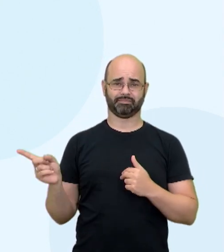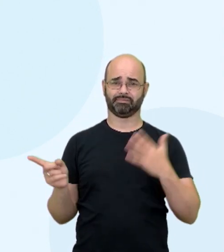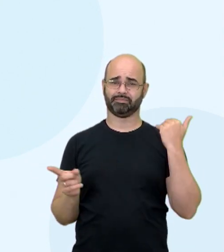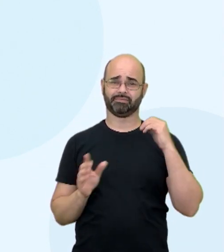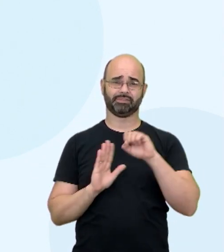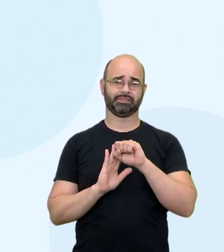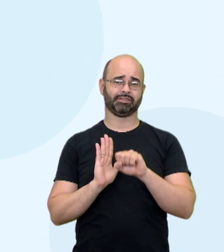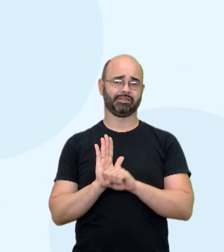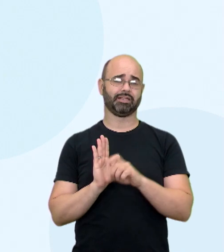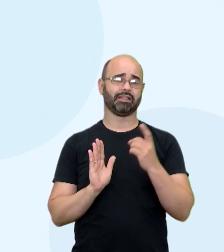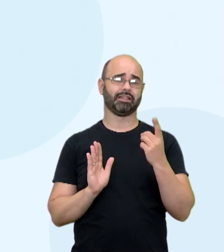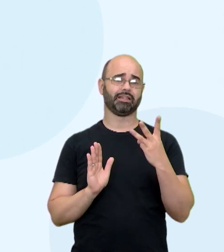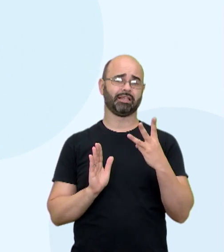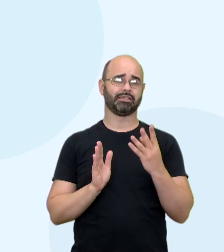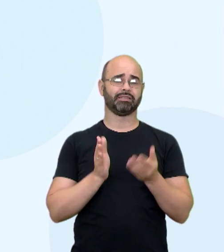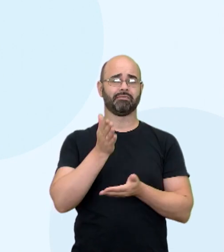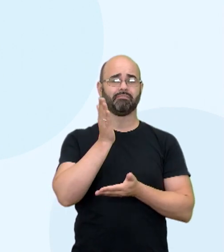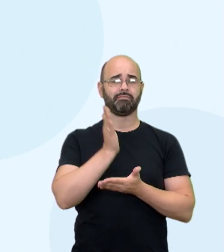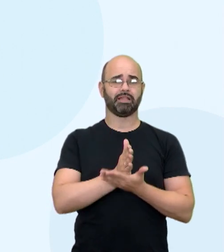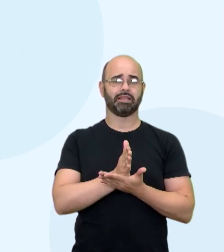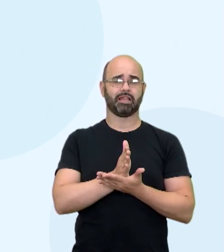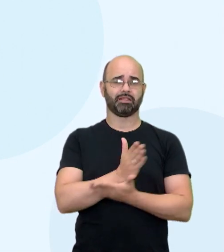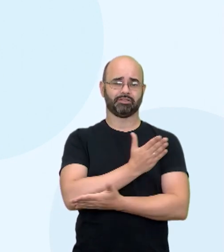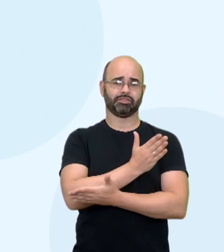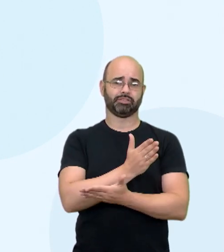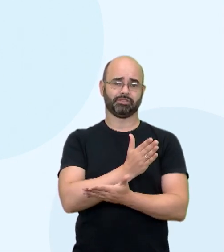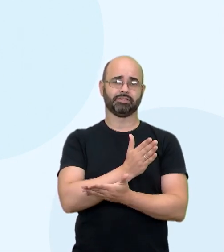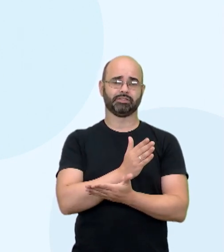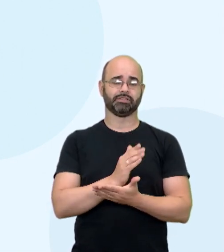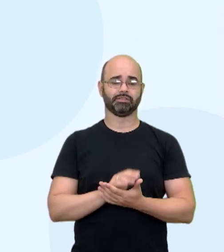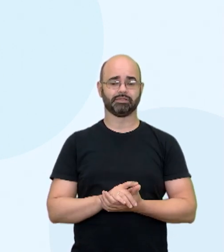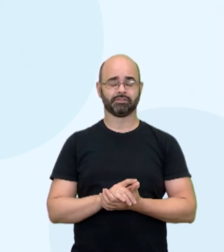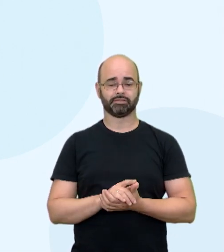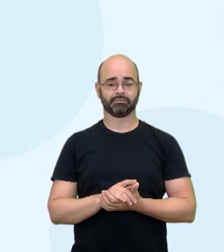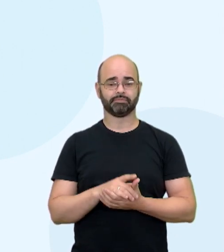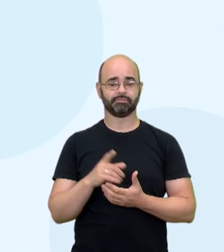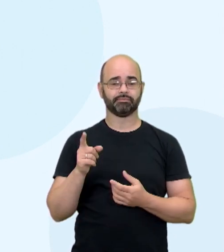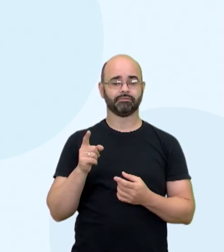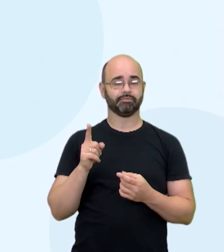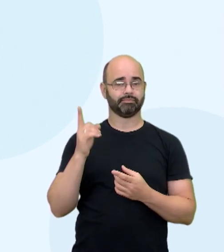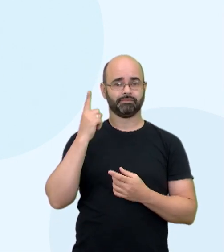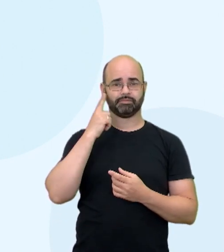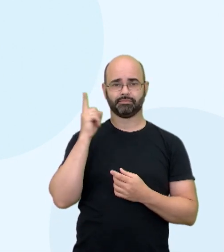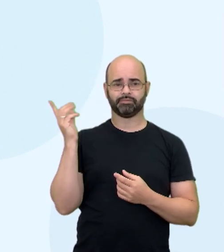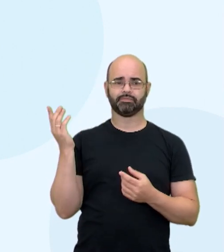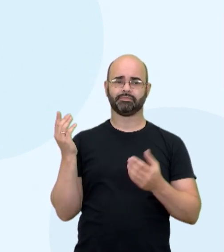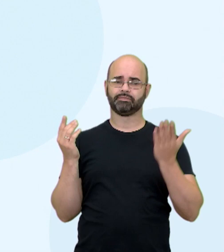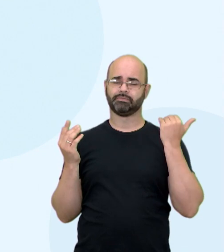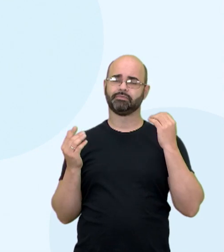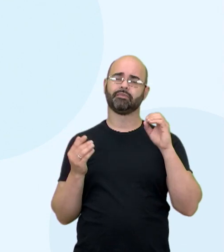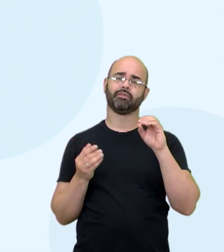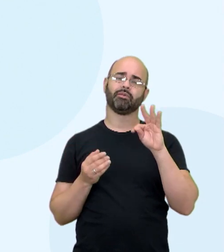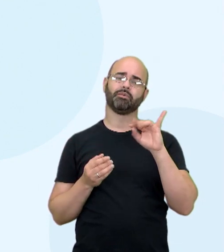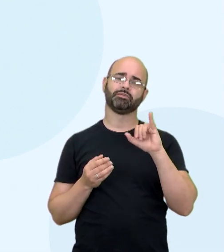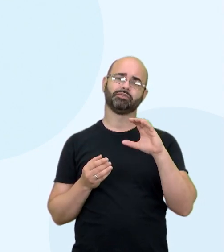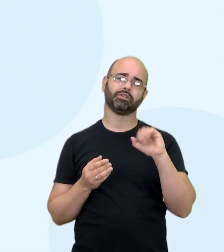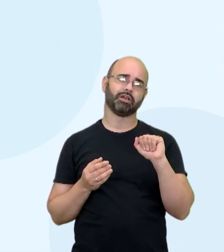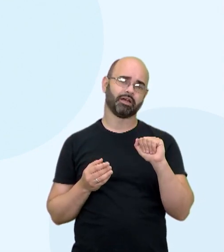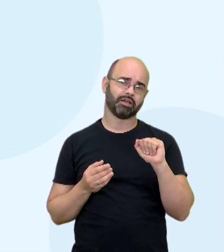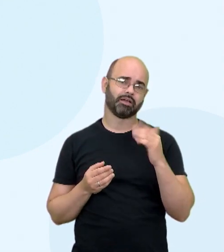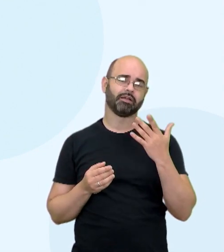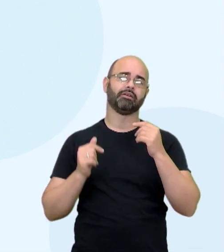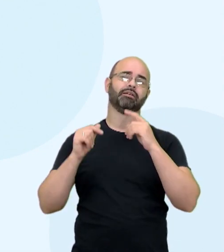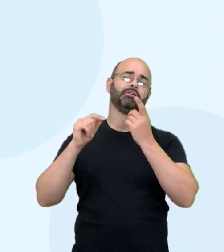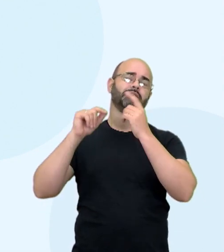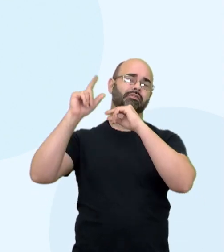XIII. Então, vocês calculem aí o que já não se conhecia sobre ótica, né, sobre